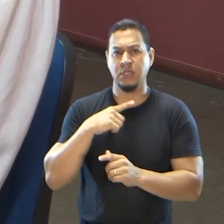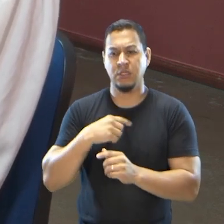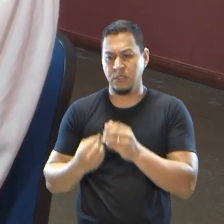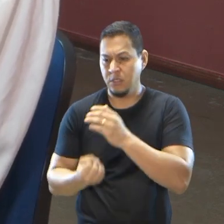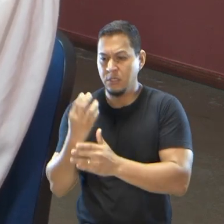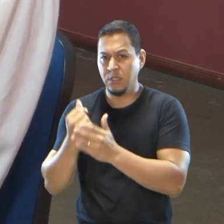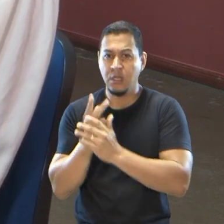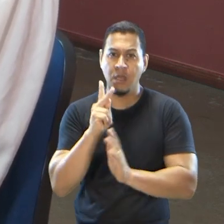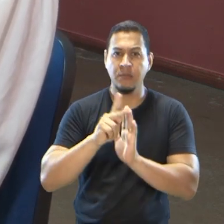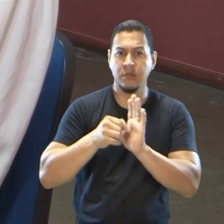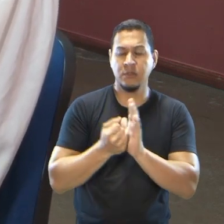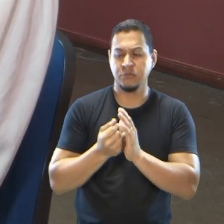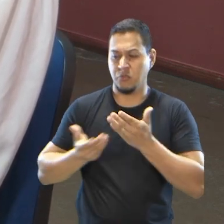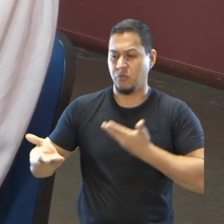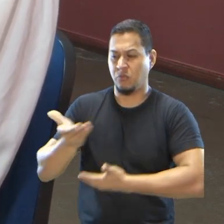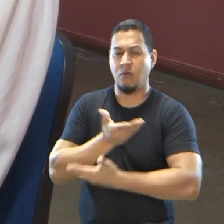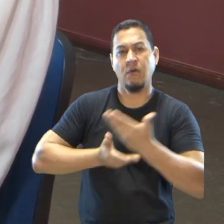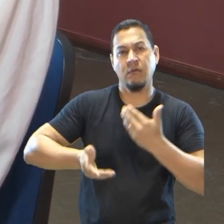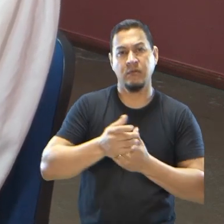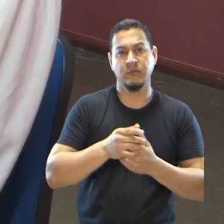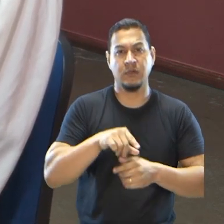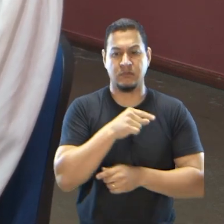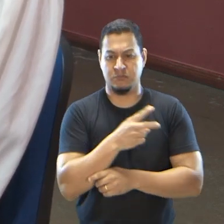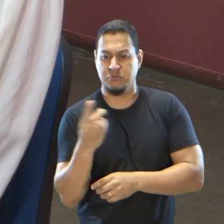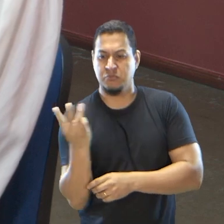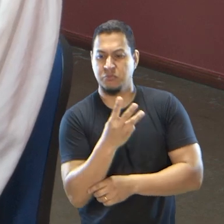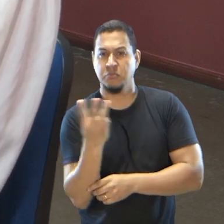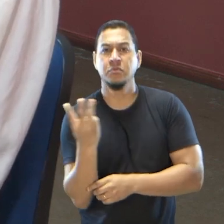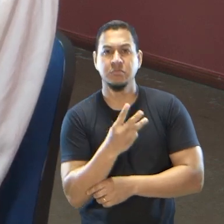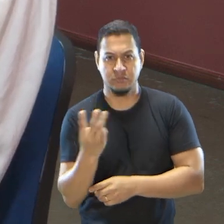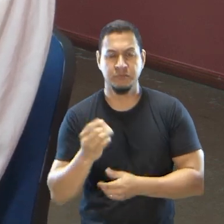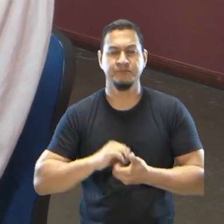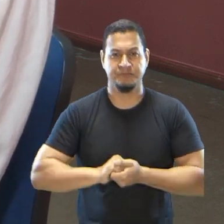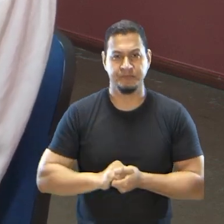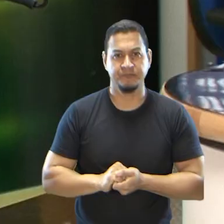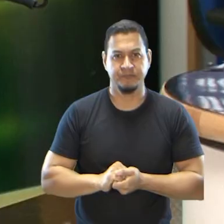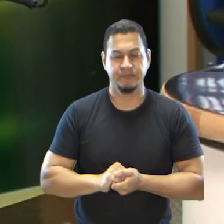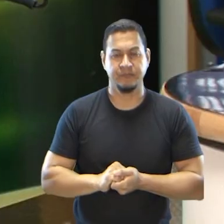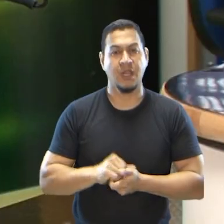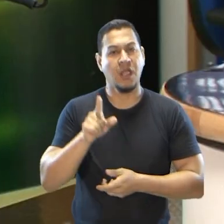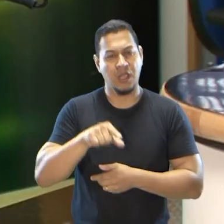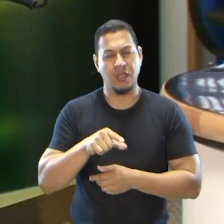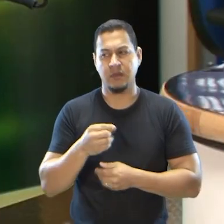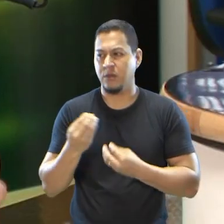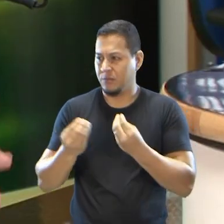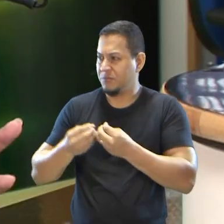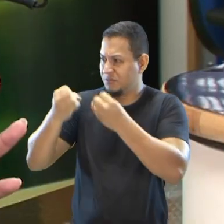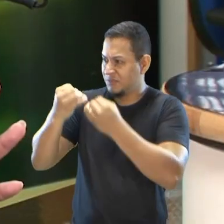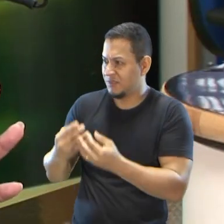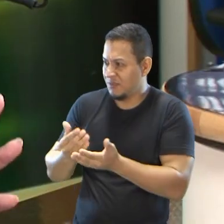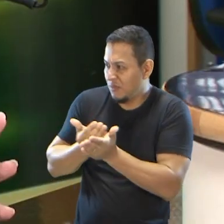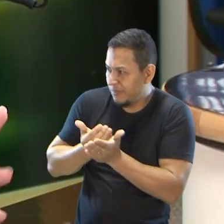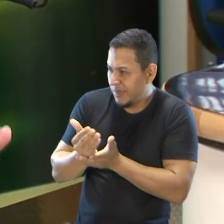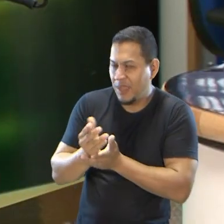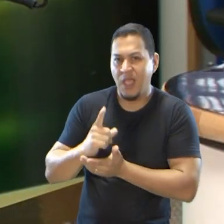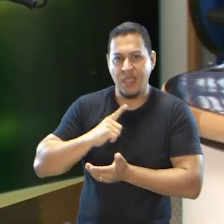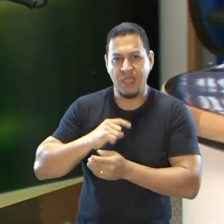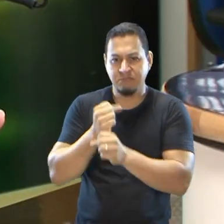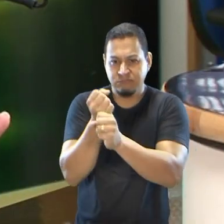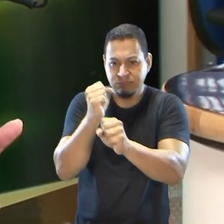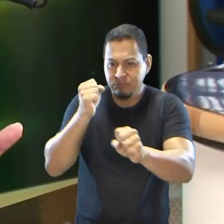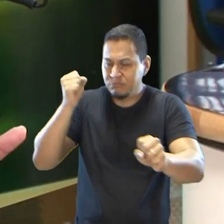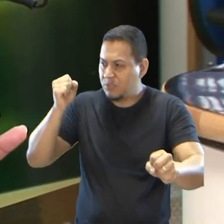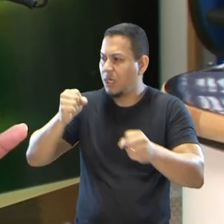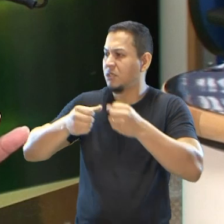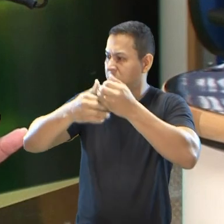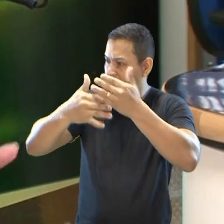projetos interdisciplinares que envolva tanto a área 1 como a área 2. Tá? Realmente, como você falou no início do programa, é